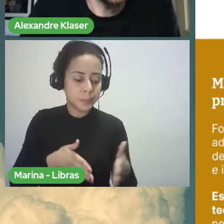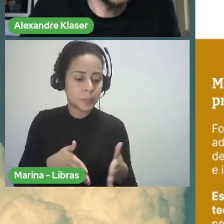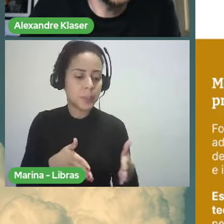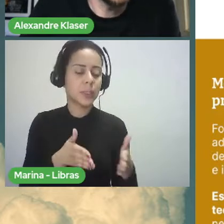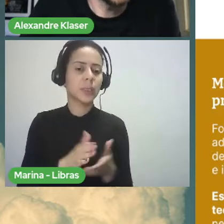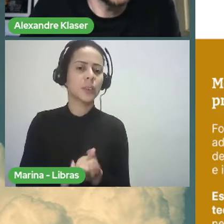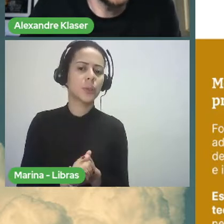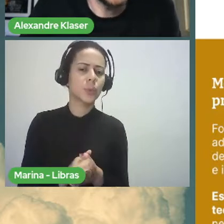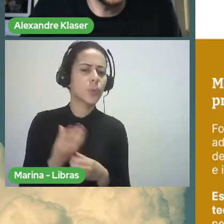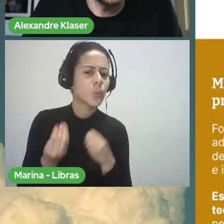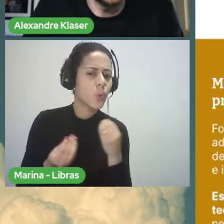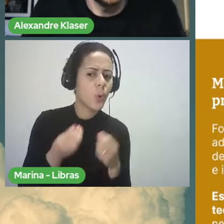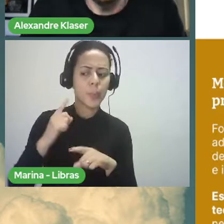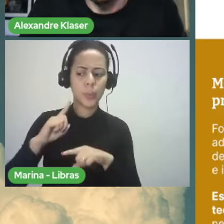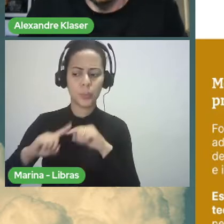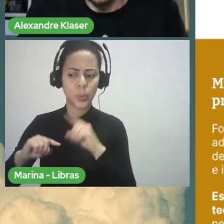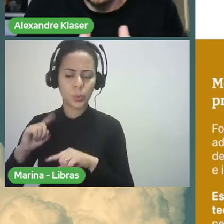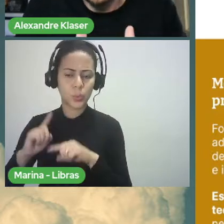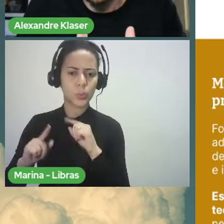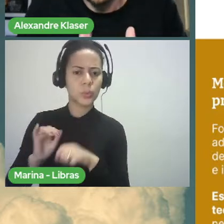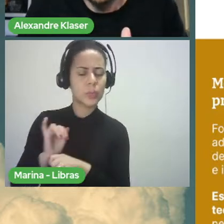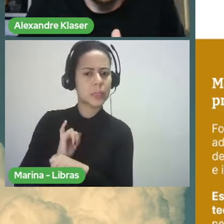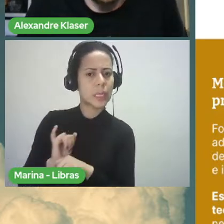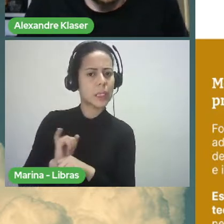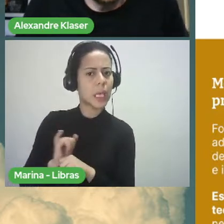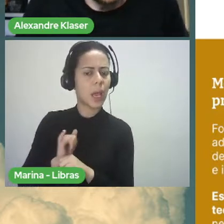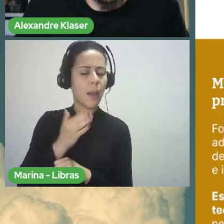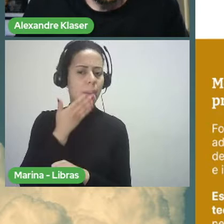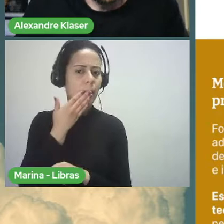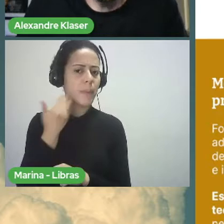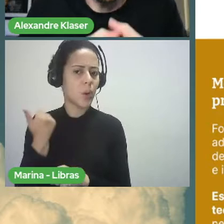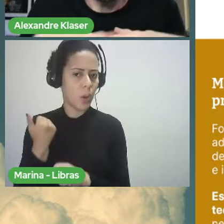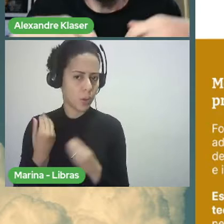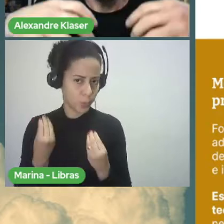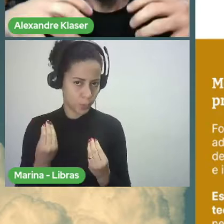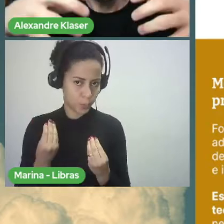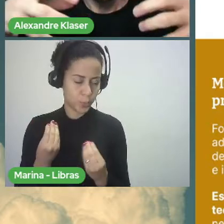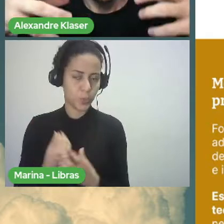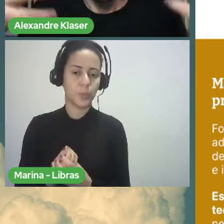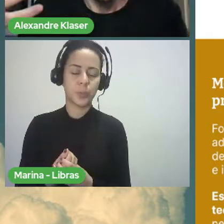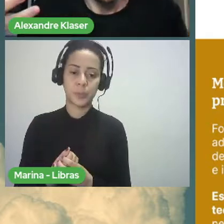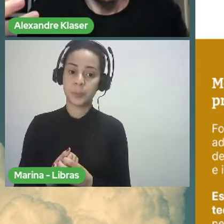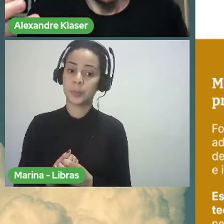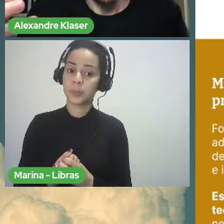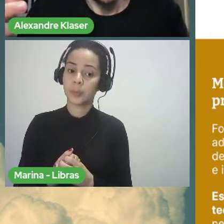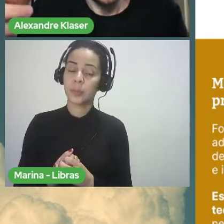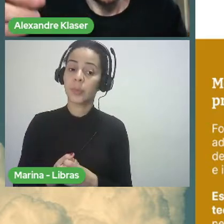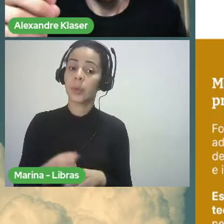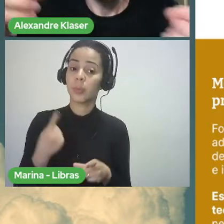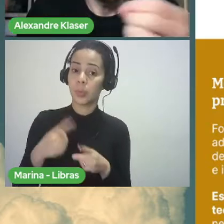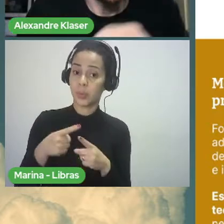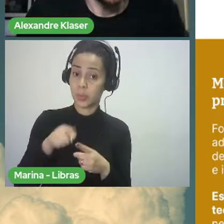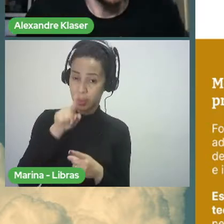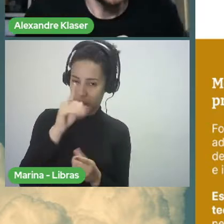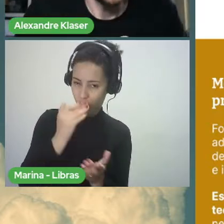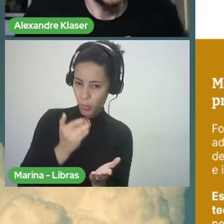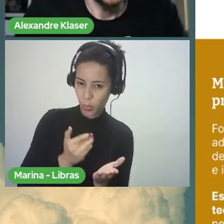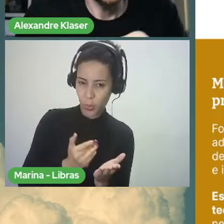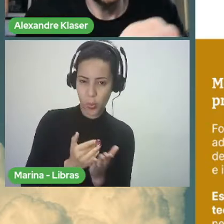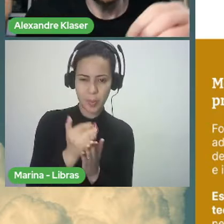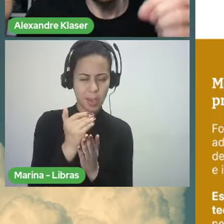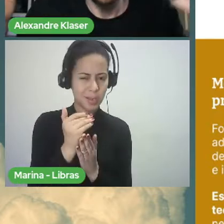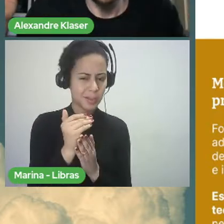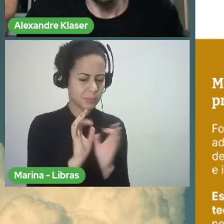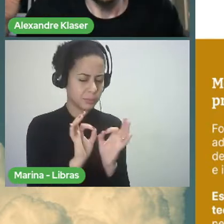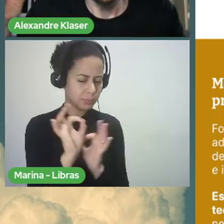otimizar através de produtos digitais. Então, o segundo ponto é esse. Uma vez que você começa a mudar de equipes de projetos para equipes de produtos,